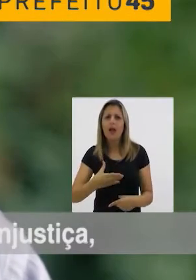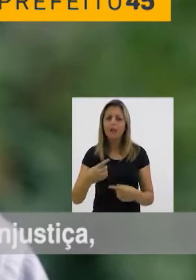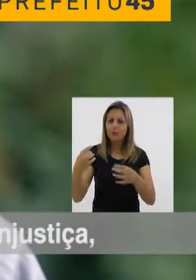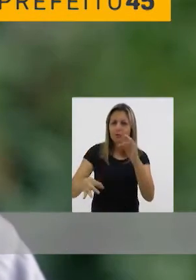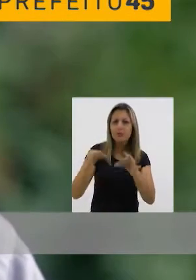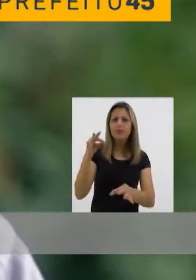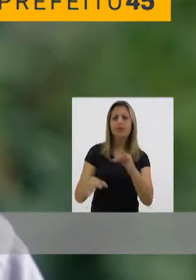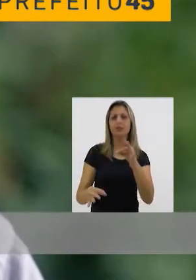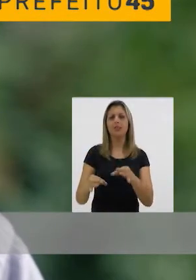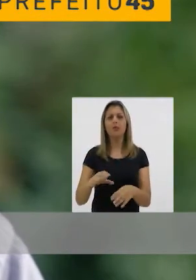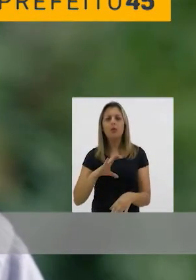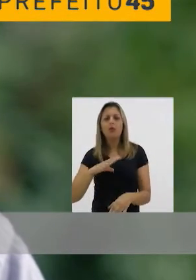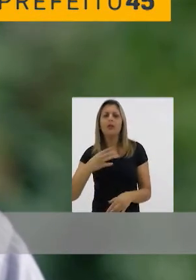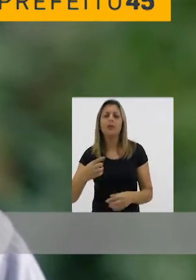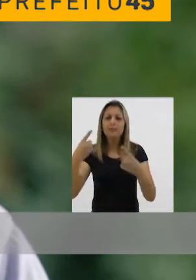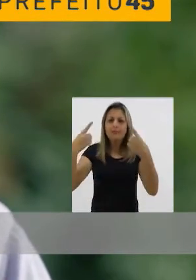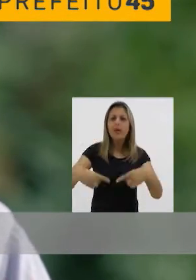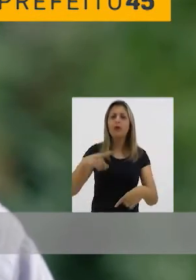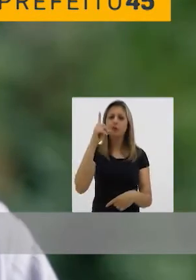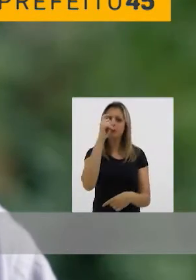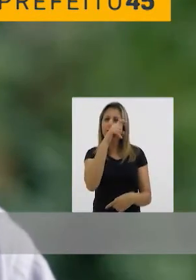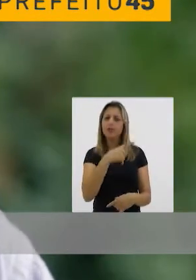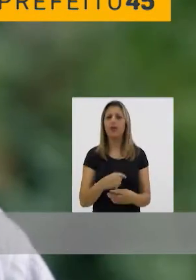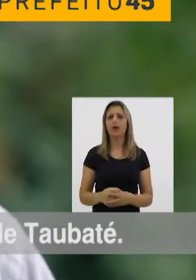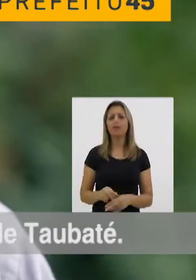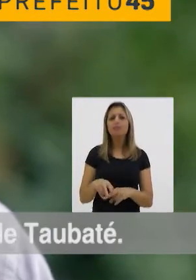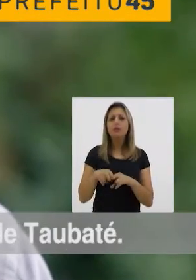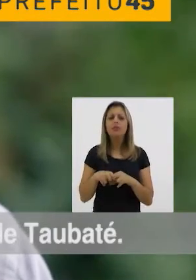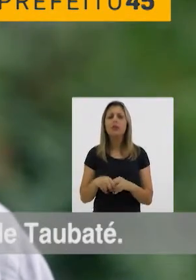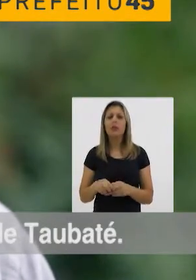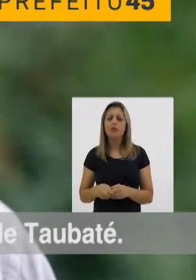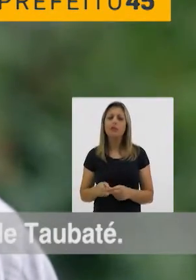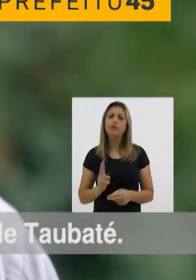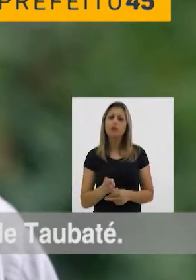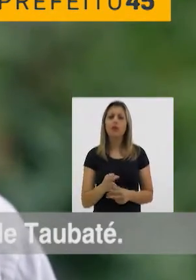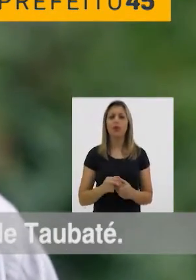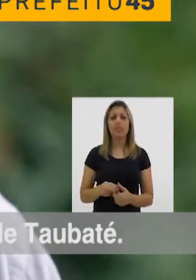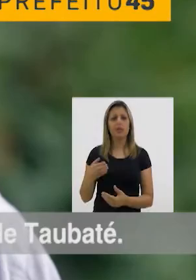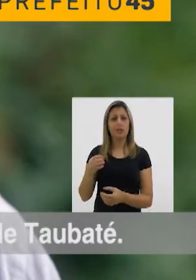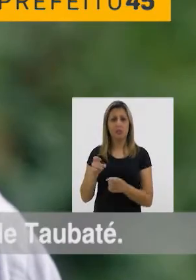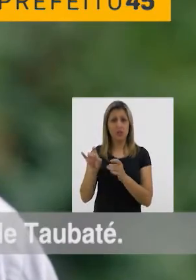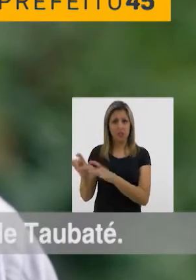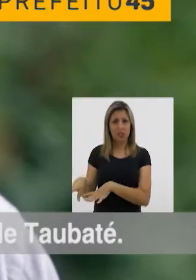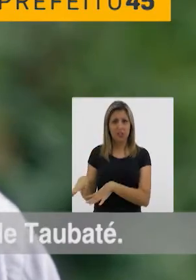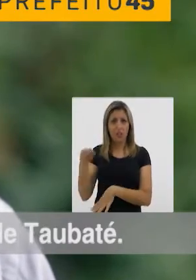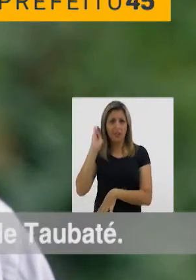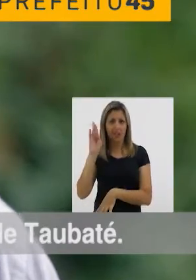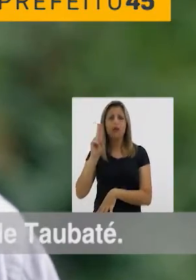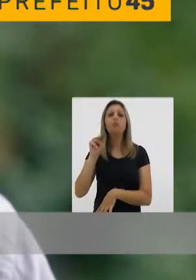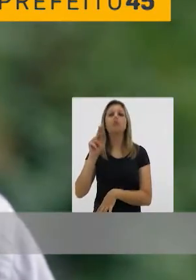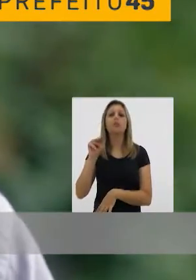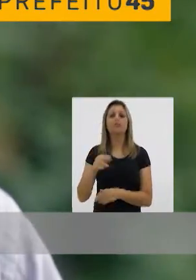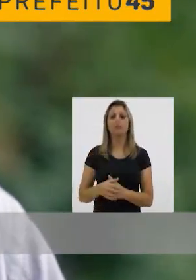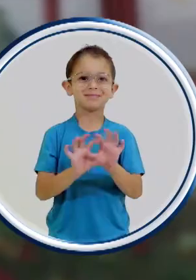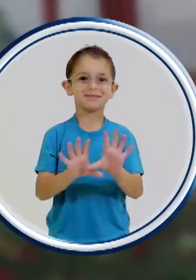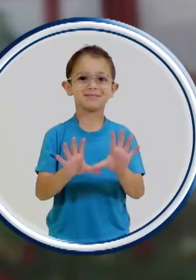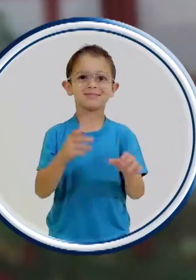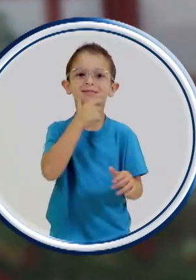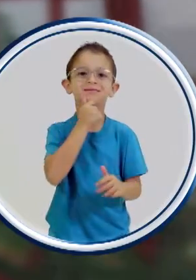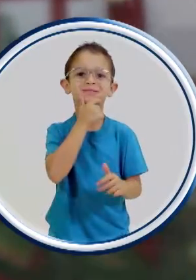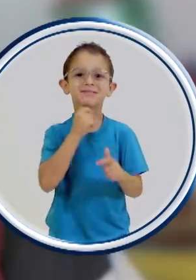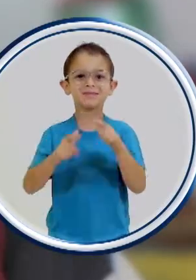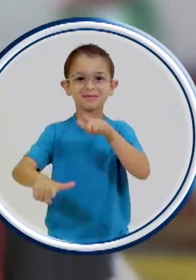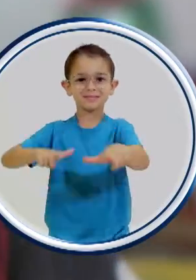enfrentar a injustiça, coragem de enfrentar a dificuldade. É por isso que eu vou enfrentar e não vou desistir de Taubaté. Sempre.